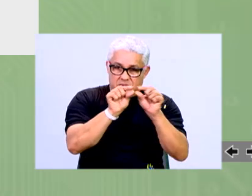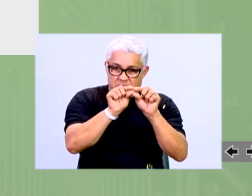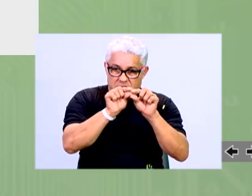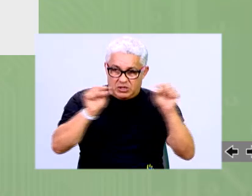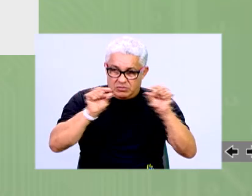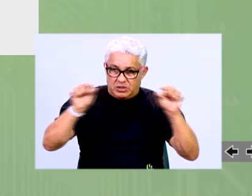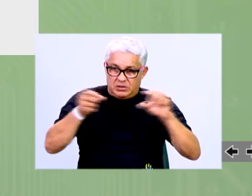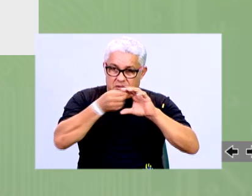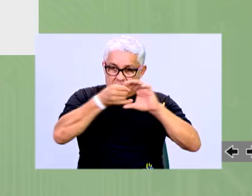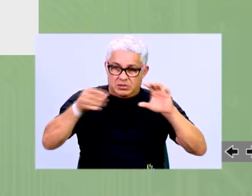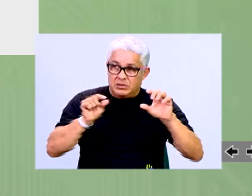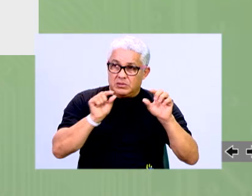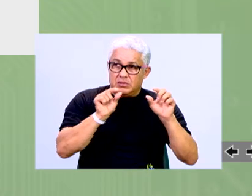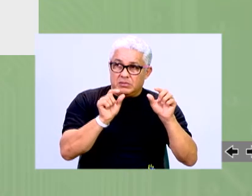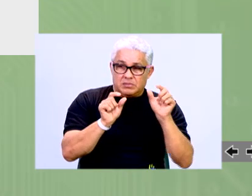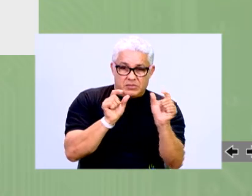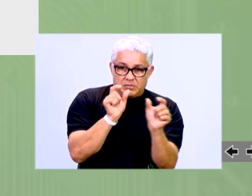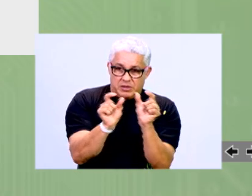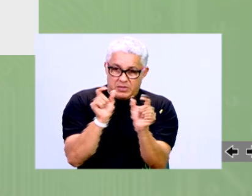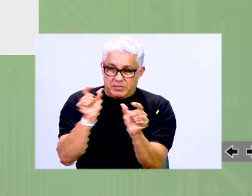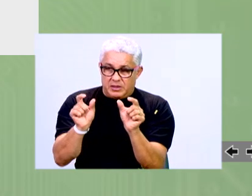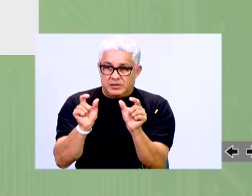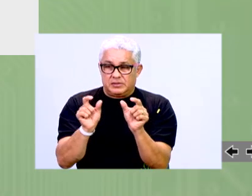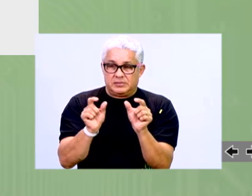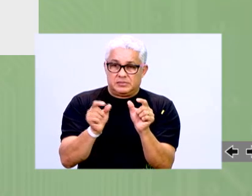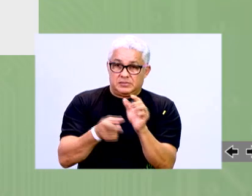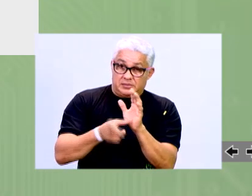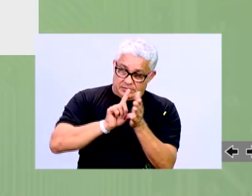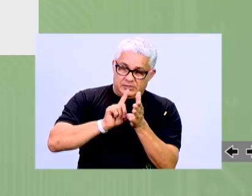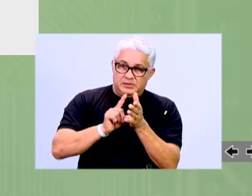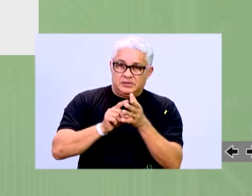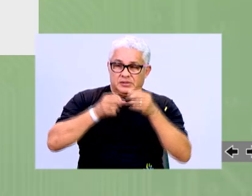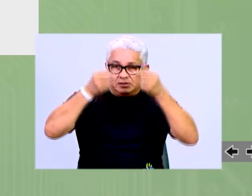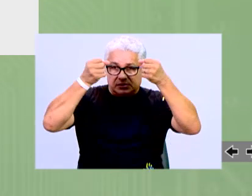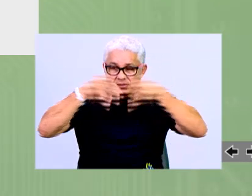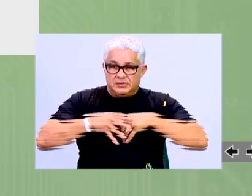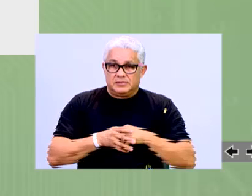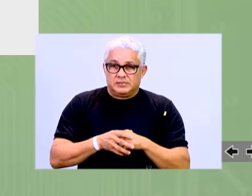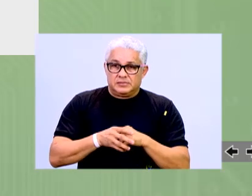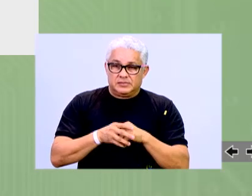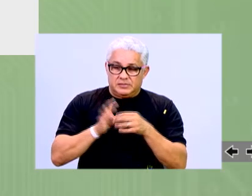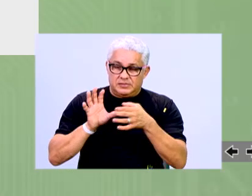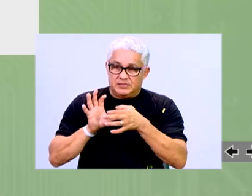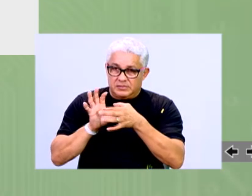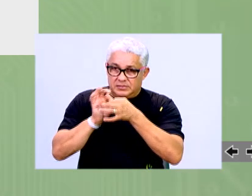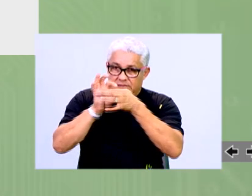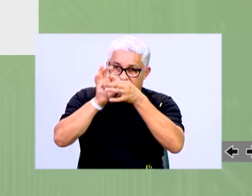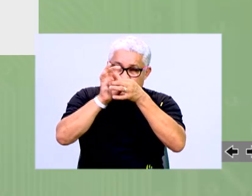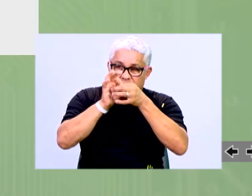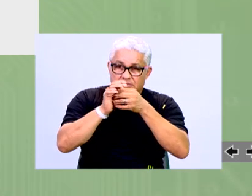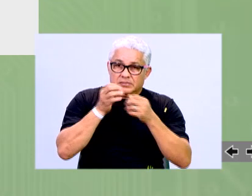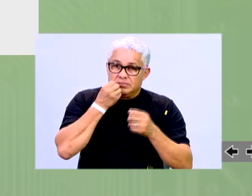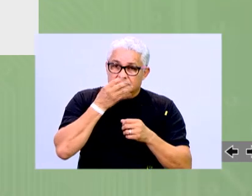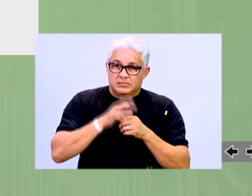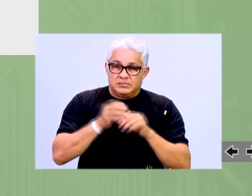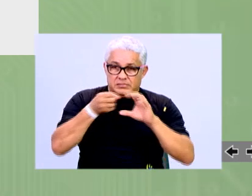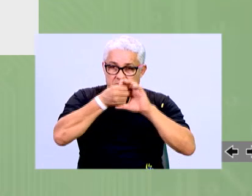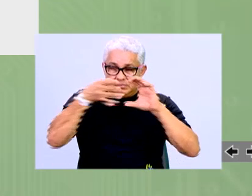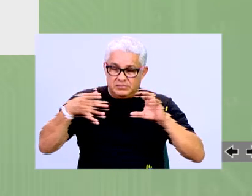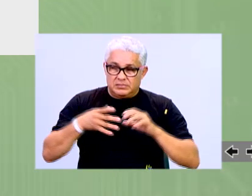de características que nós identificamos anteriormente. E aí esse conjunto de requisitos com boas